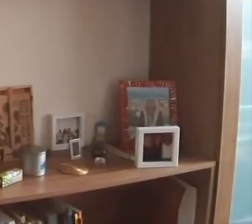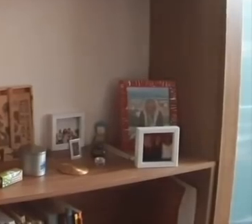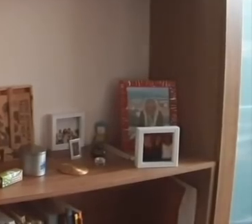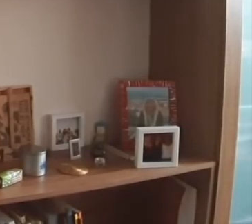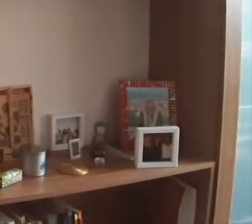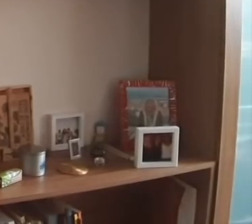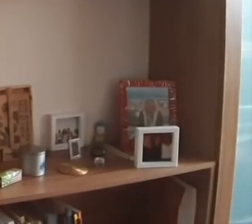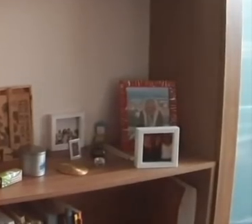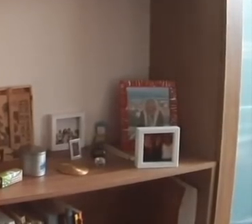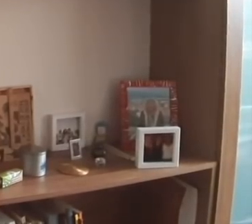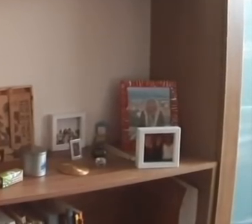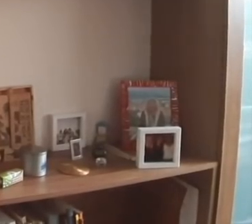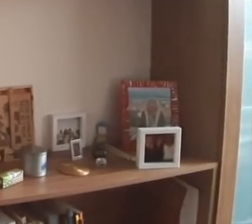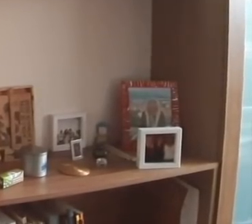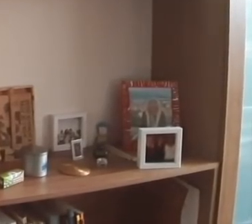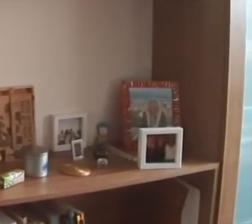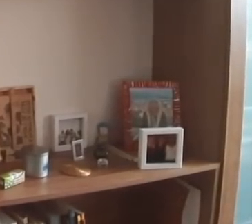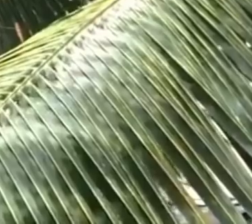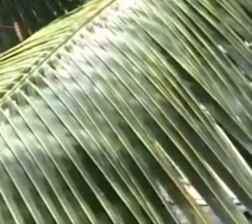Resistência.